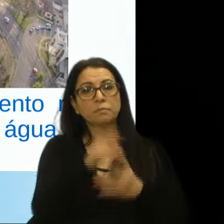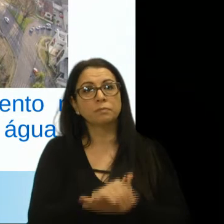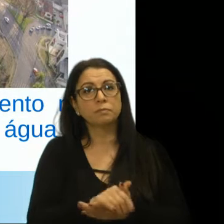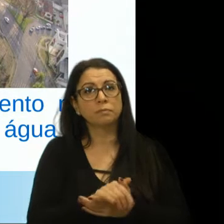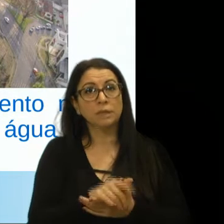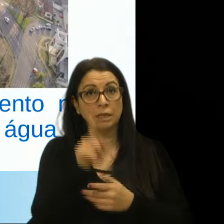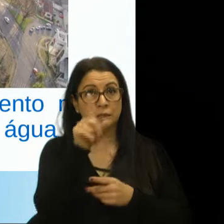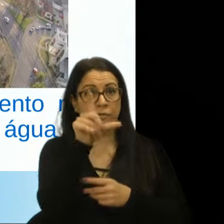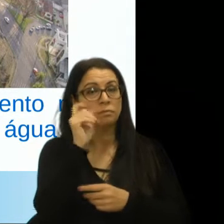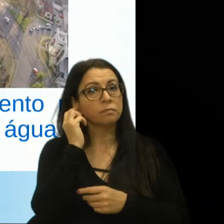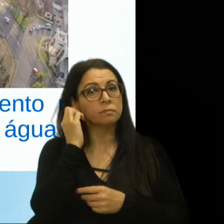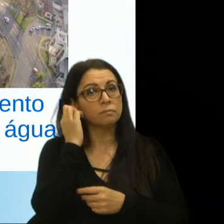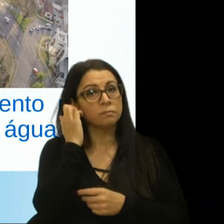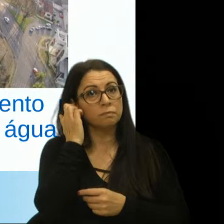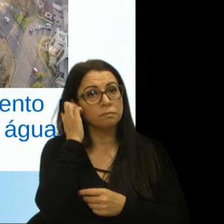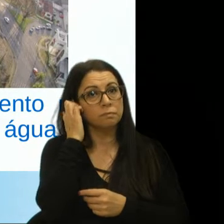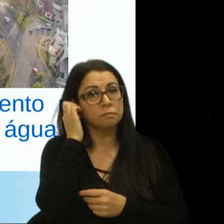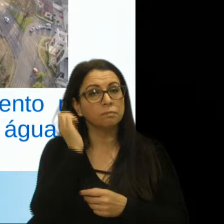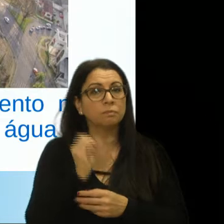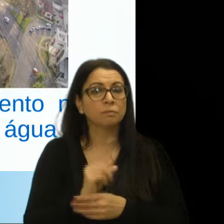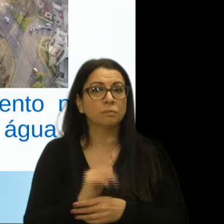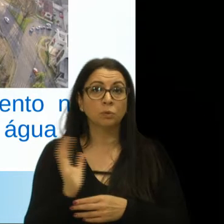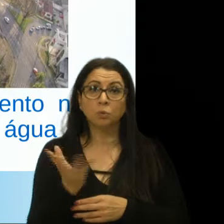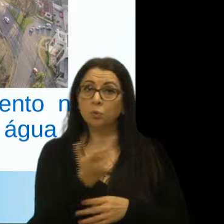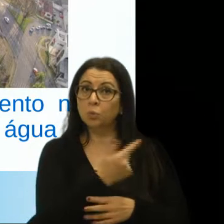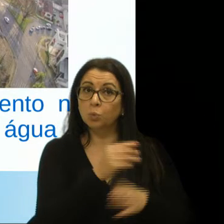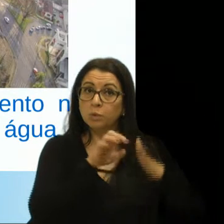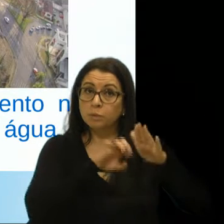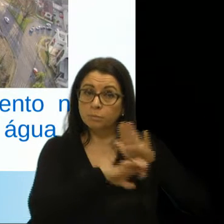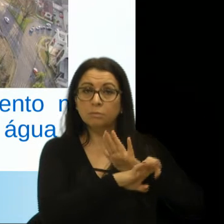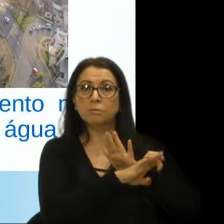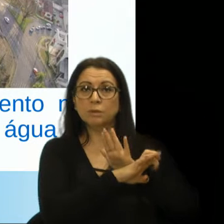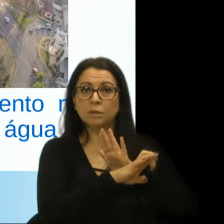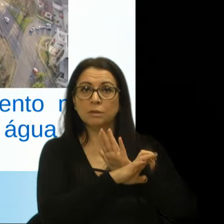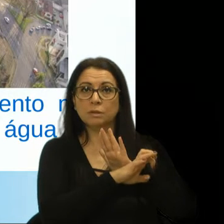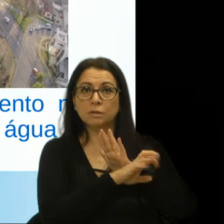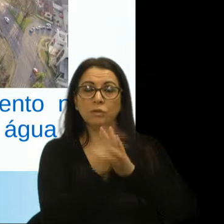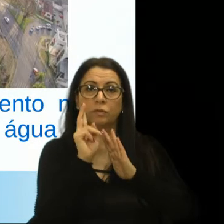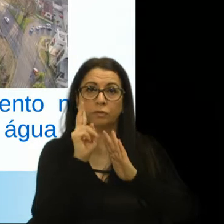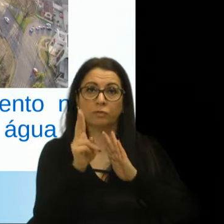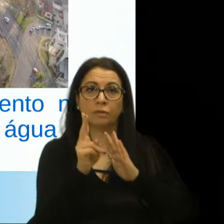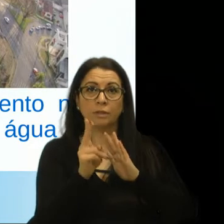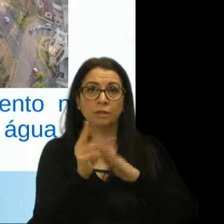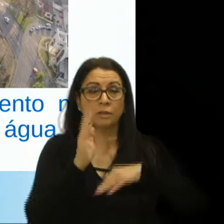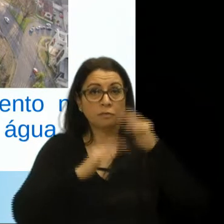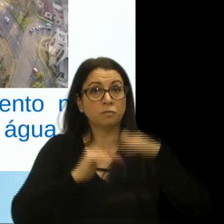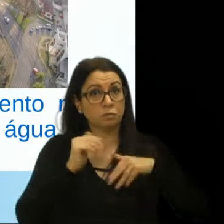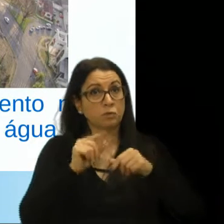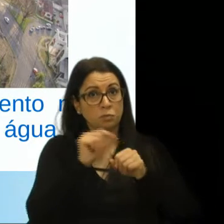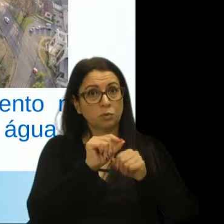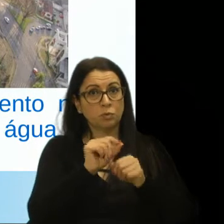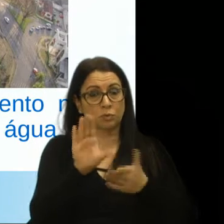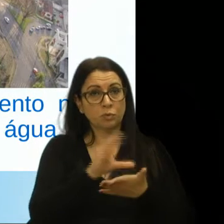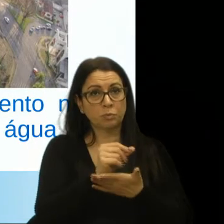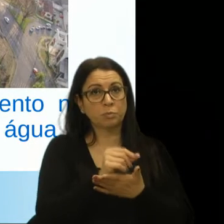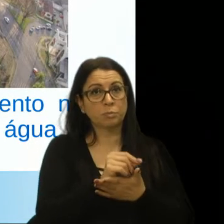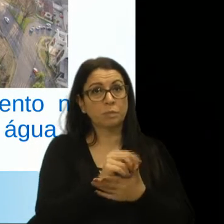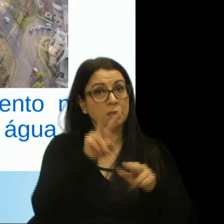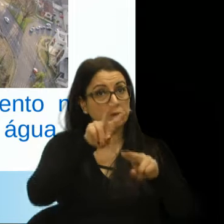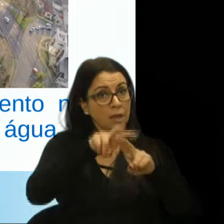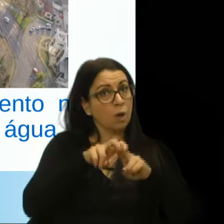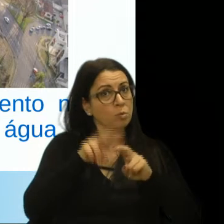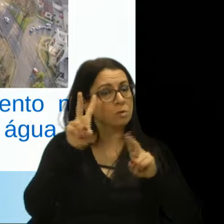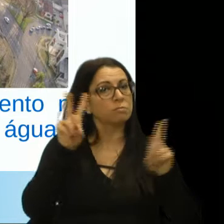esta foto. Todo esse empreendimento, vocês imaginam o investimento que houve, né? E a causa é nobre,